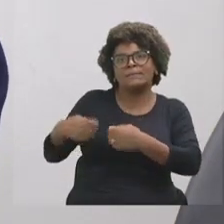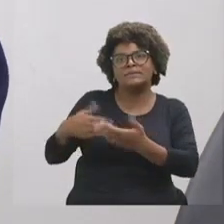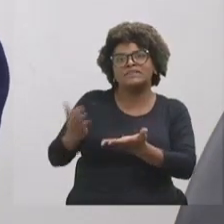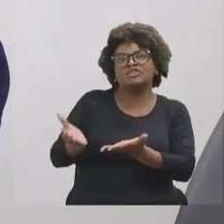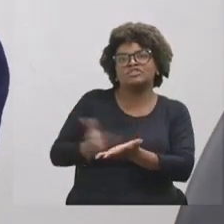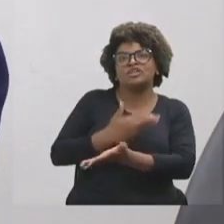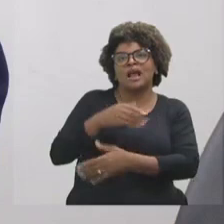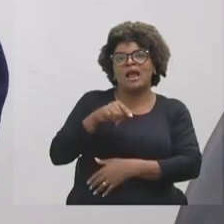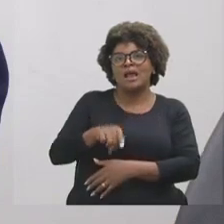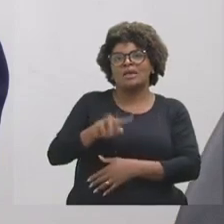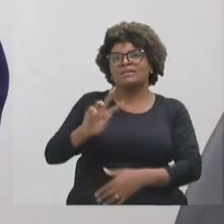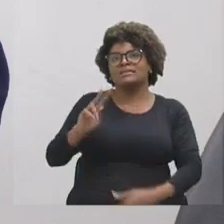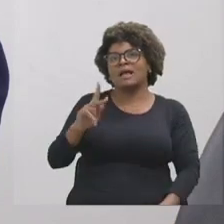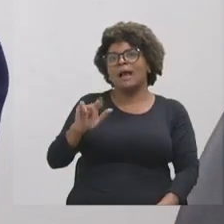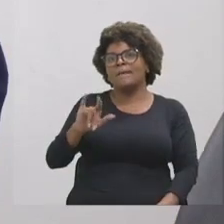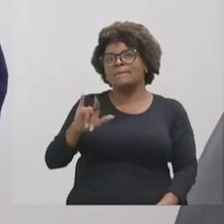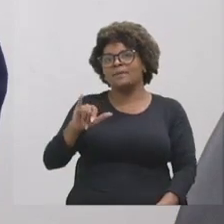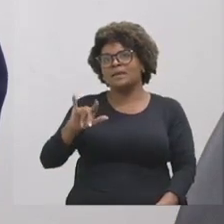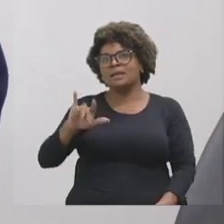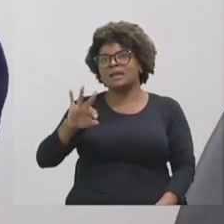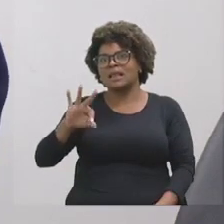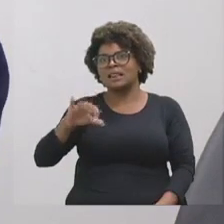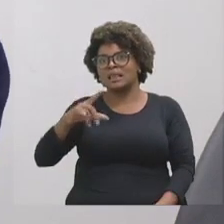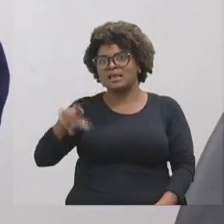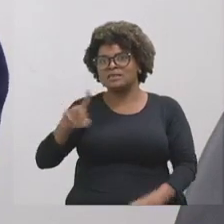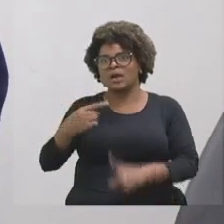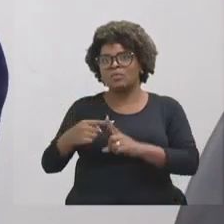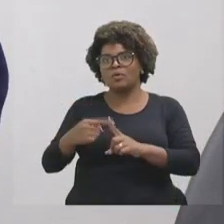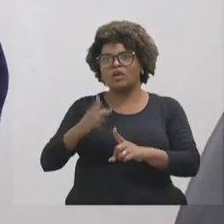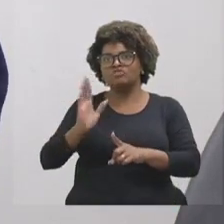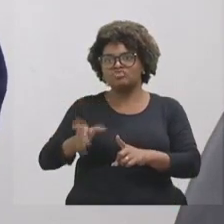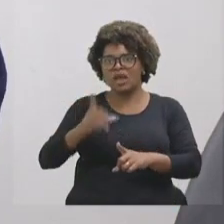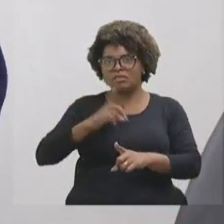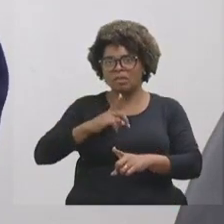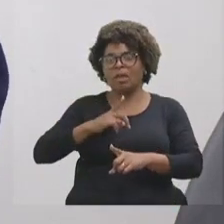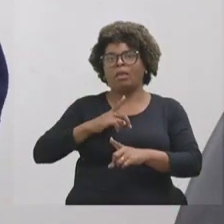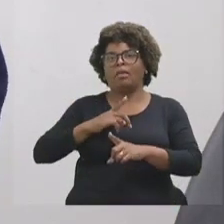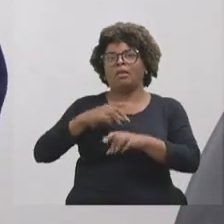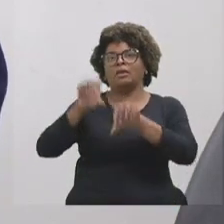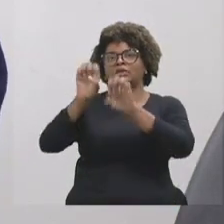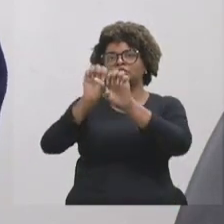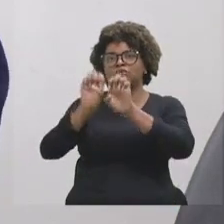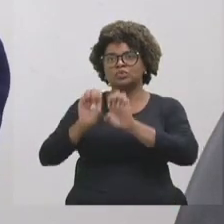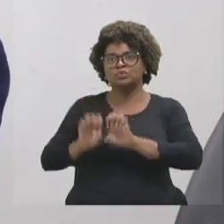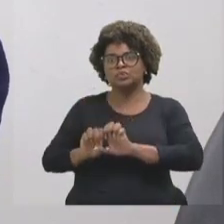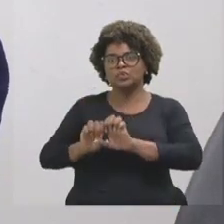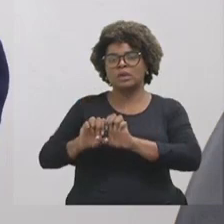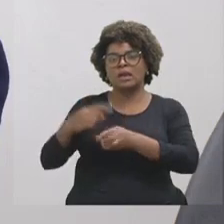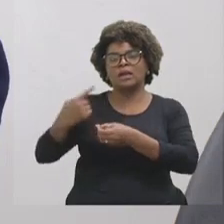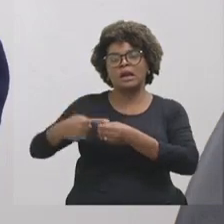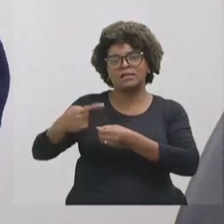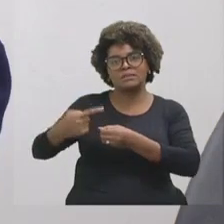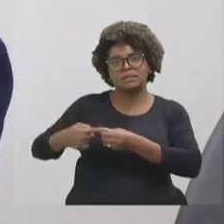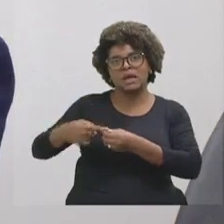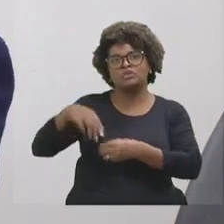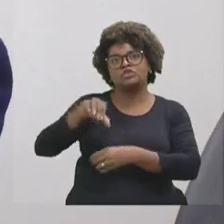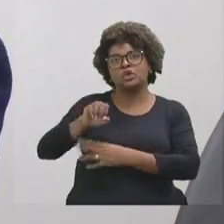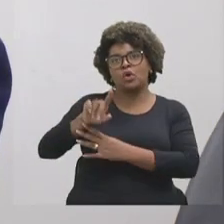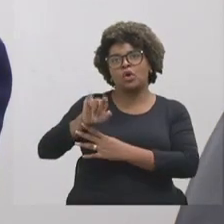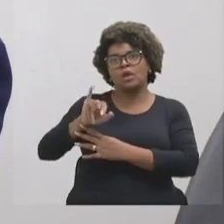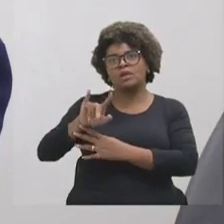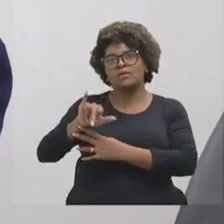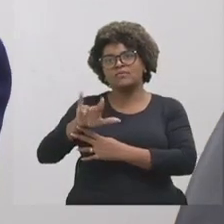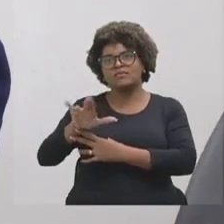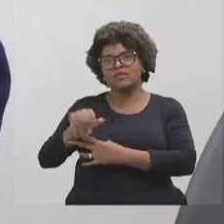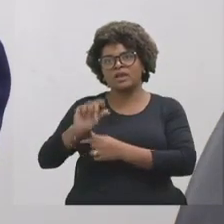principalmente por ele já ter uma estrutura em Oliveira para poder fazer isso e além do mais existem dezenas